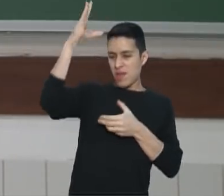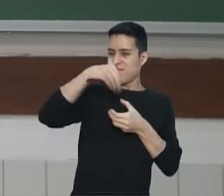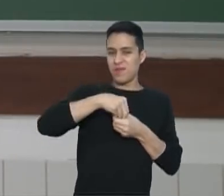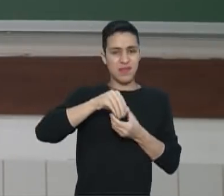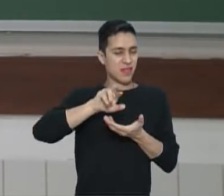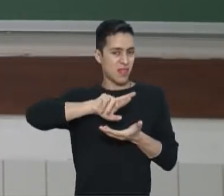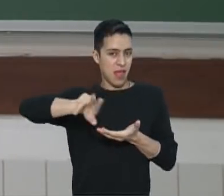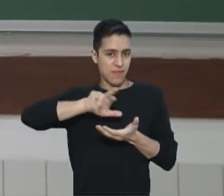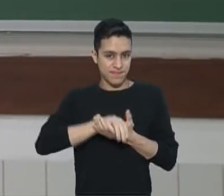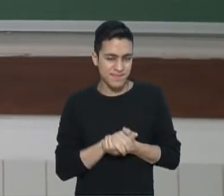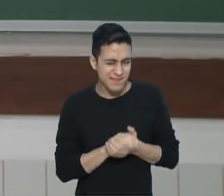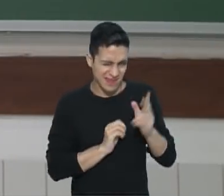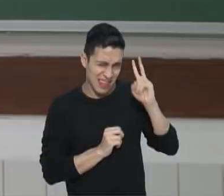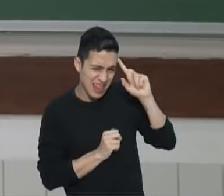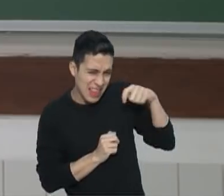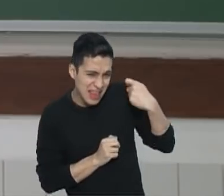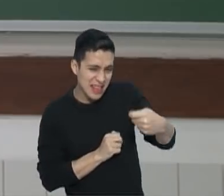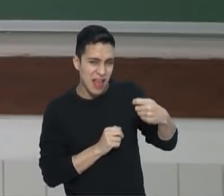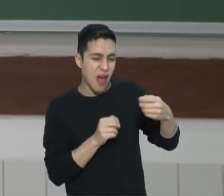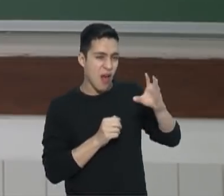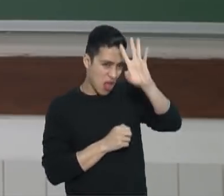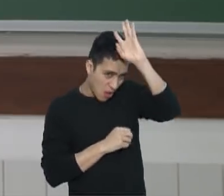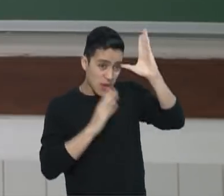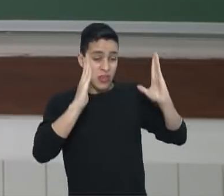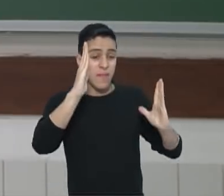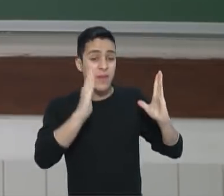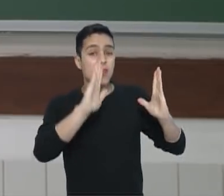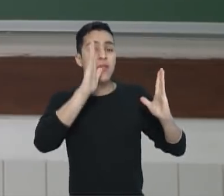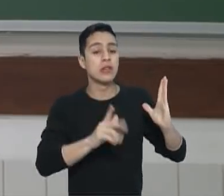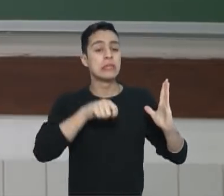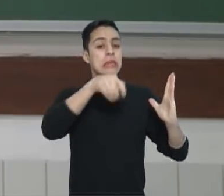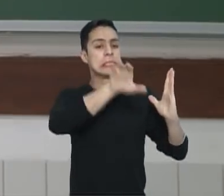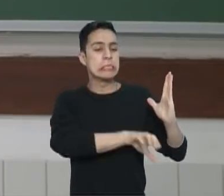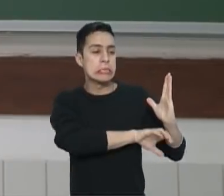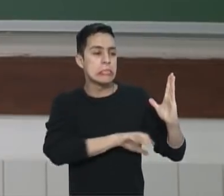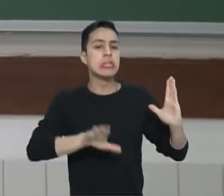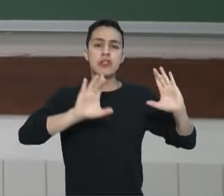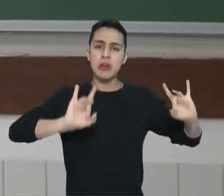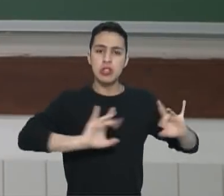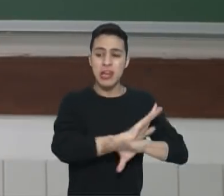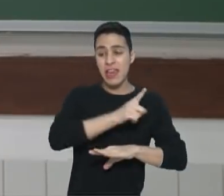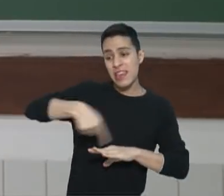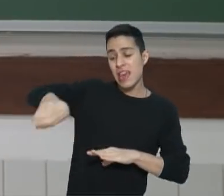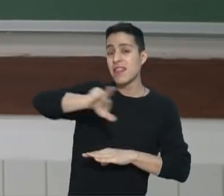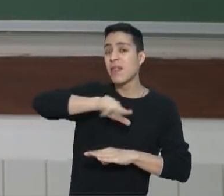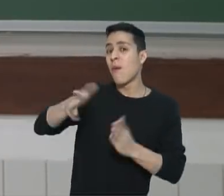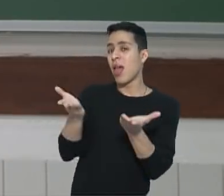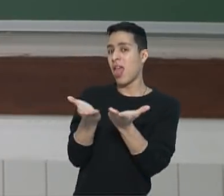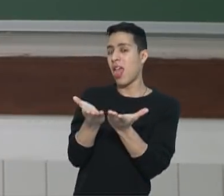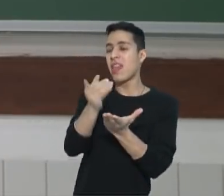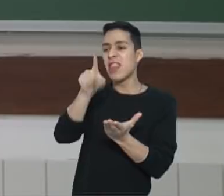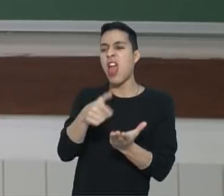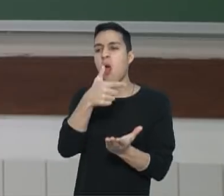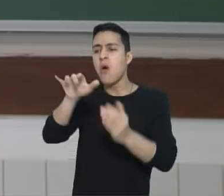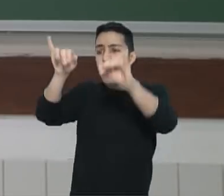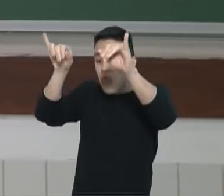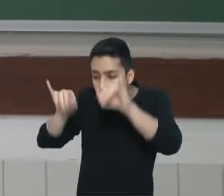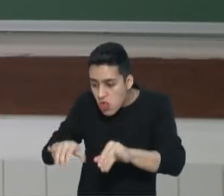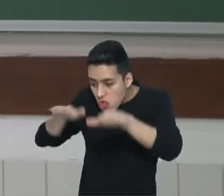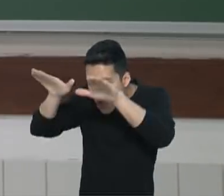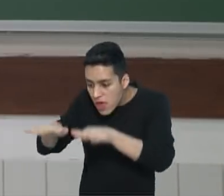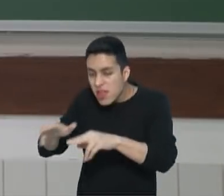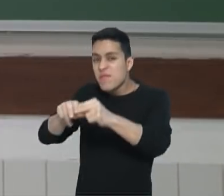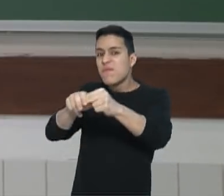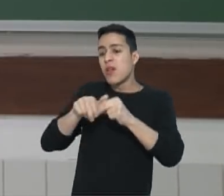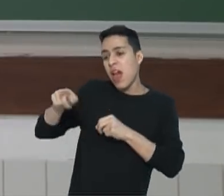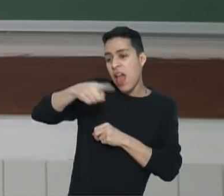tem o Império Romano cristianizado. E os bárbaros, eles não são cristãos, eles são pagãos. Tá? Então, esse